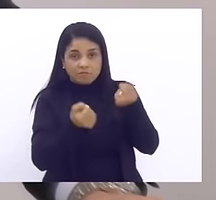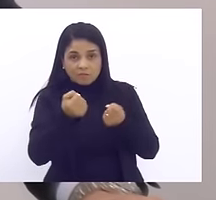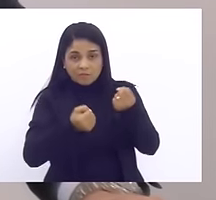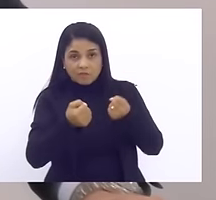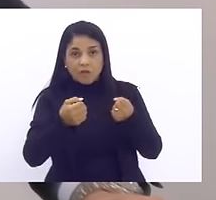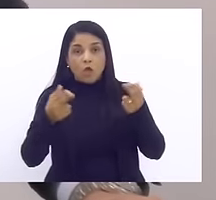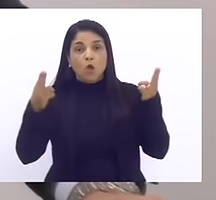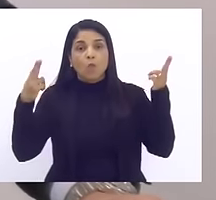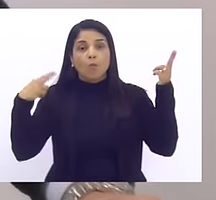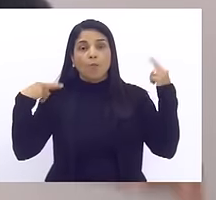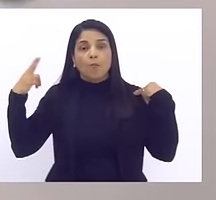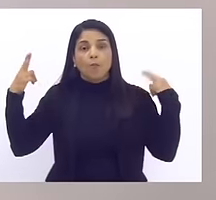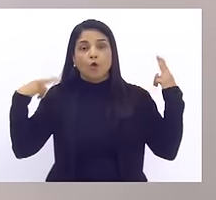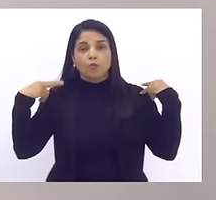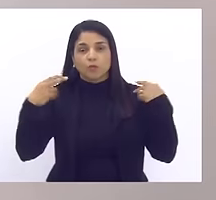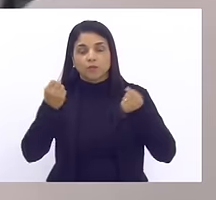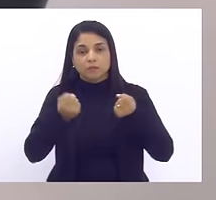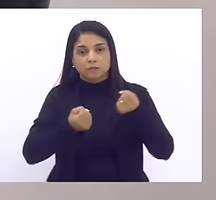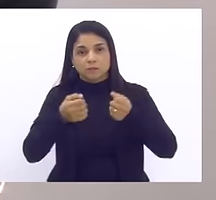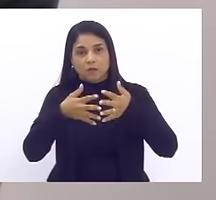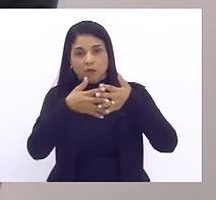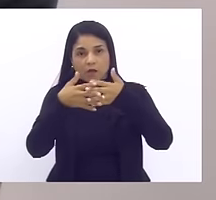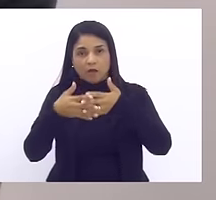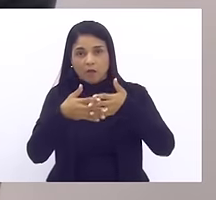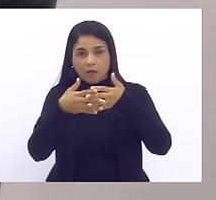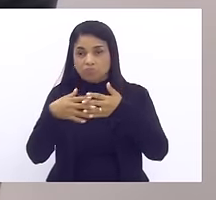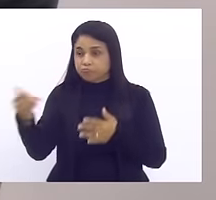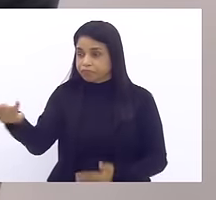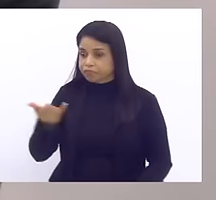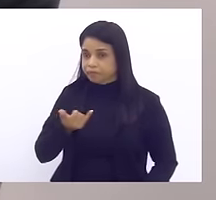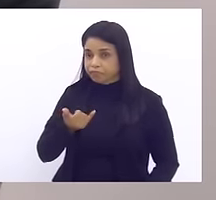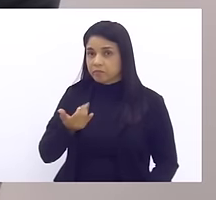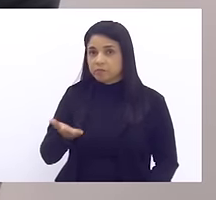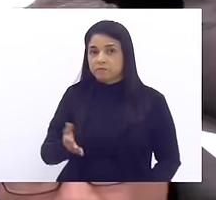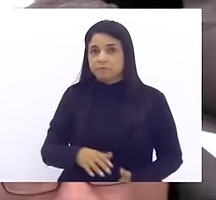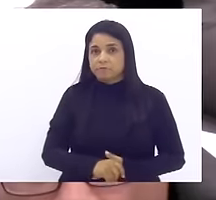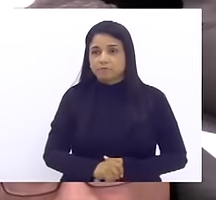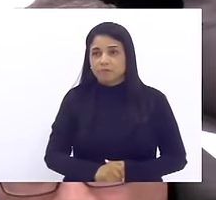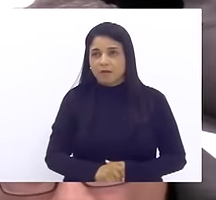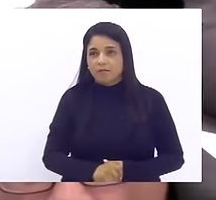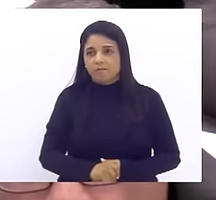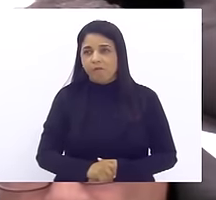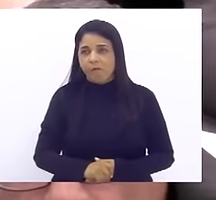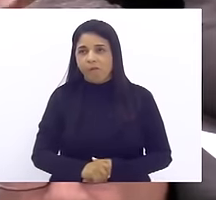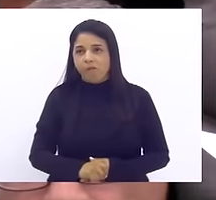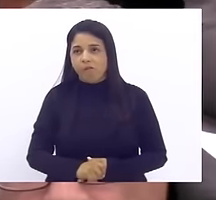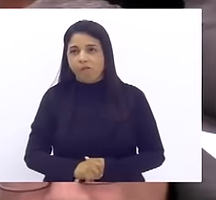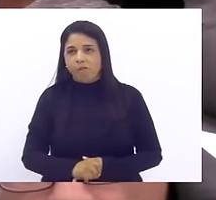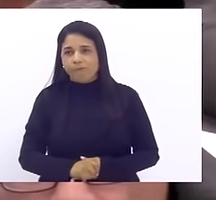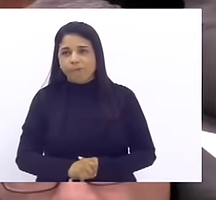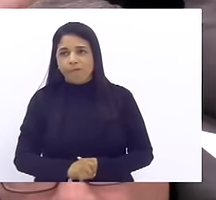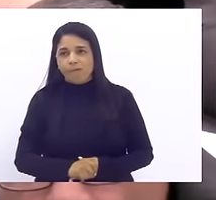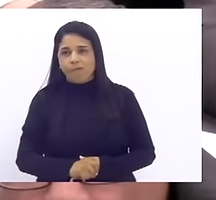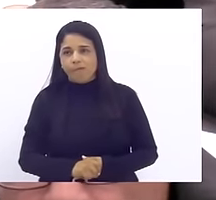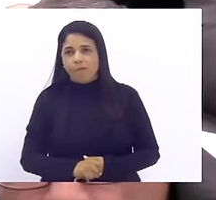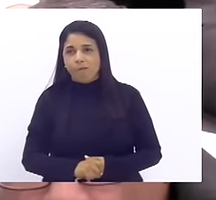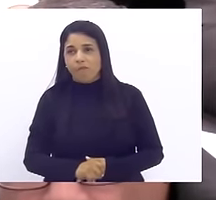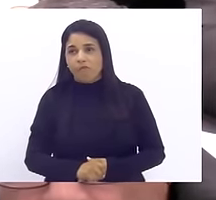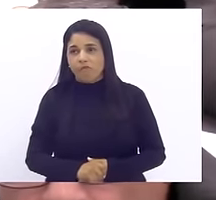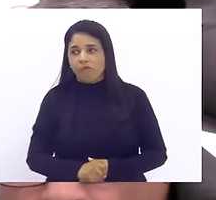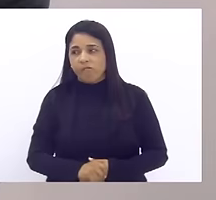realmente o motorista da carreta a gente ouviu-se do Detran agora funcionário público eu não falei isso que está dizendo